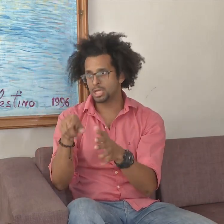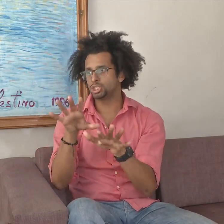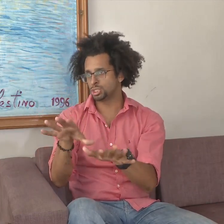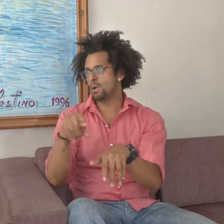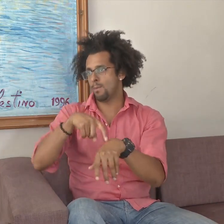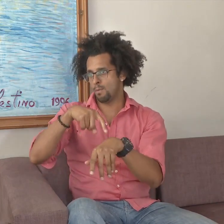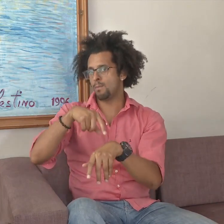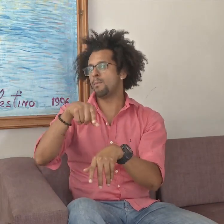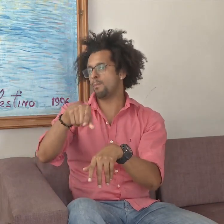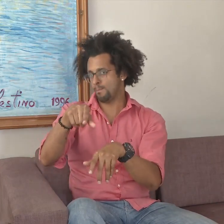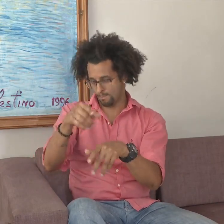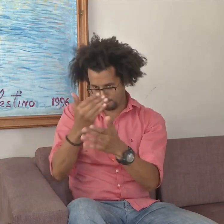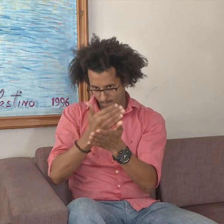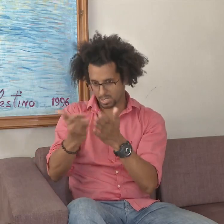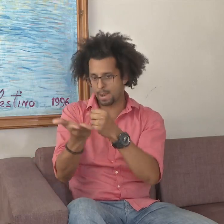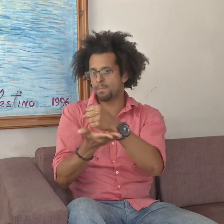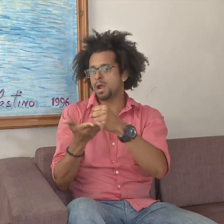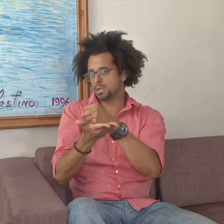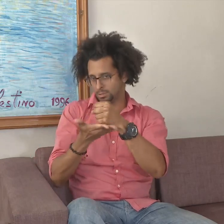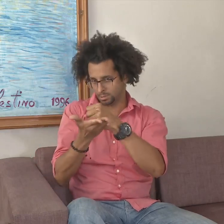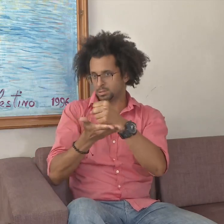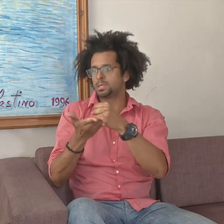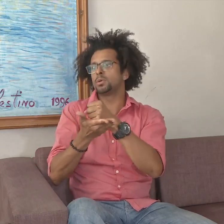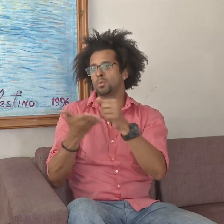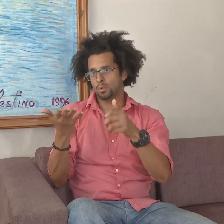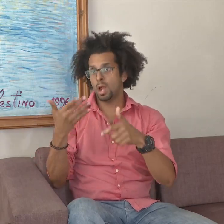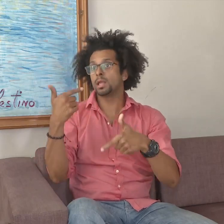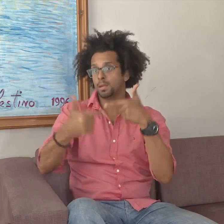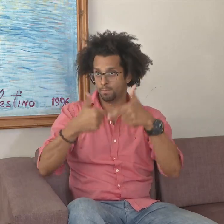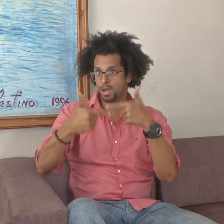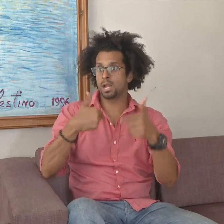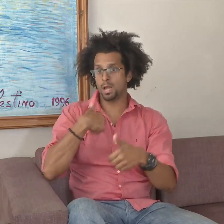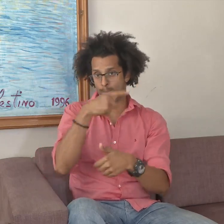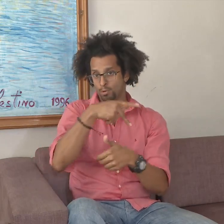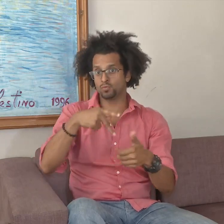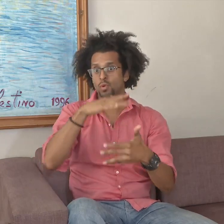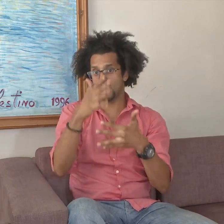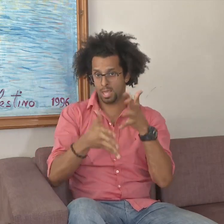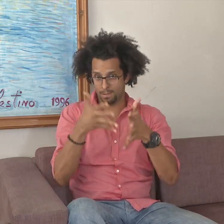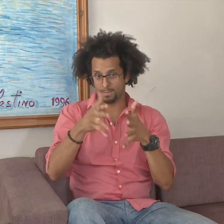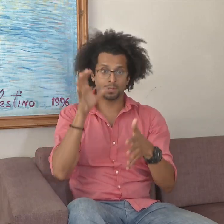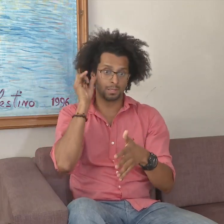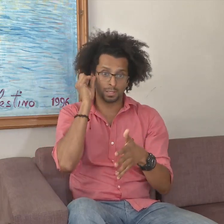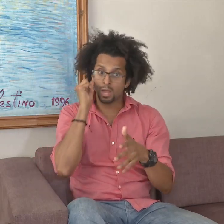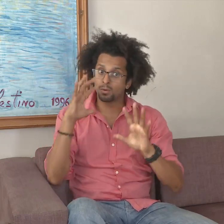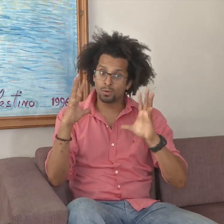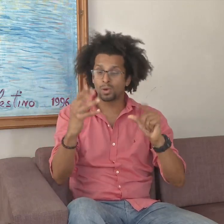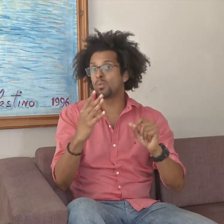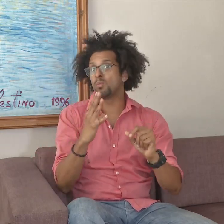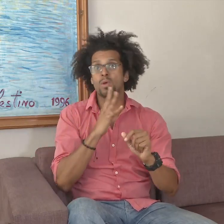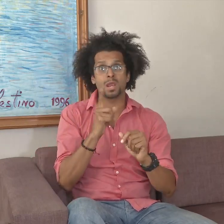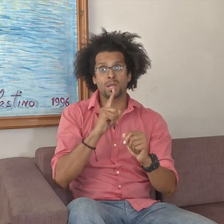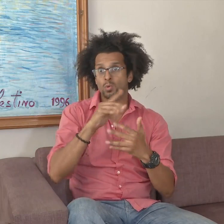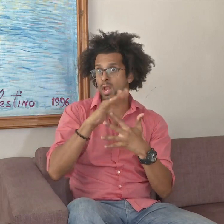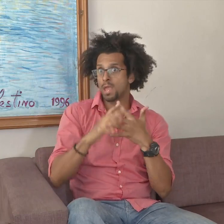eles, no momento certo. Para que comece, eu como professor de Libras,